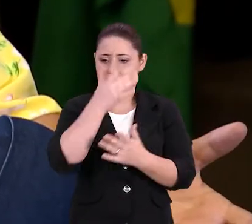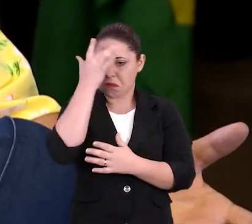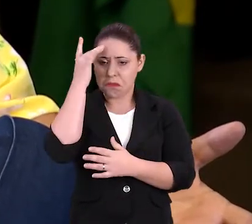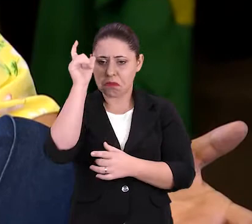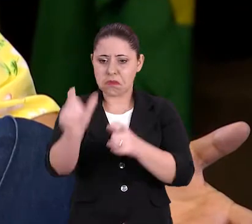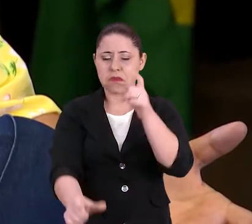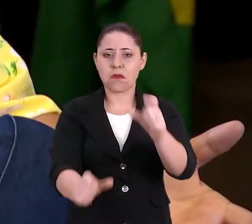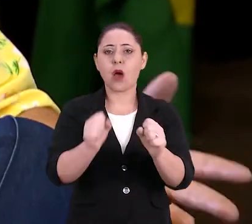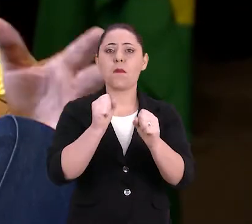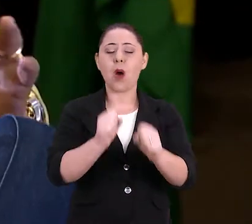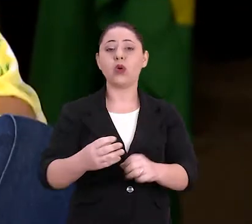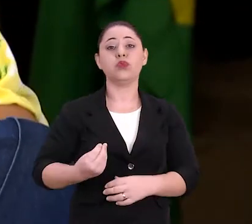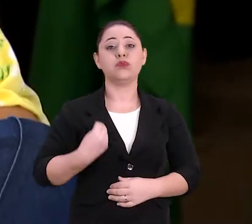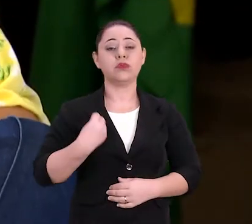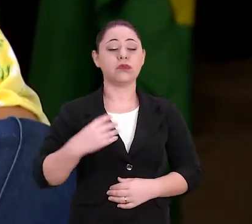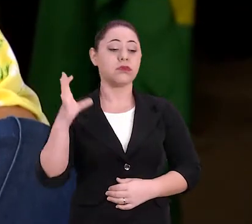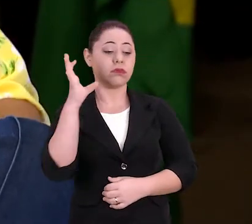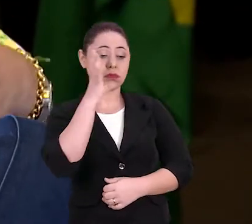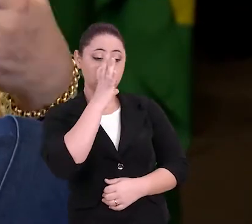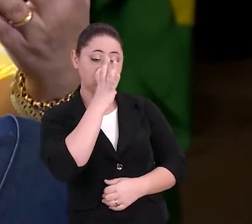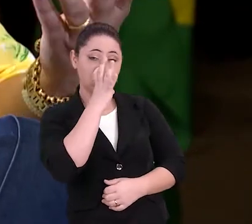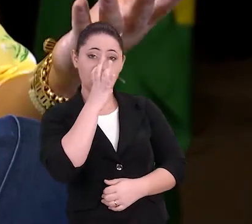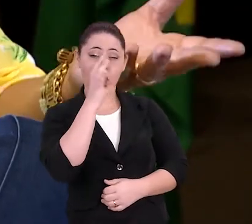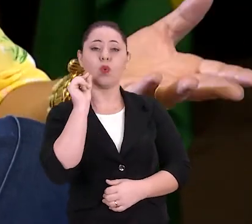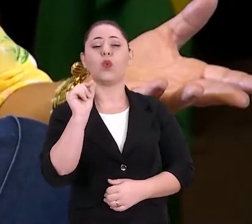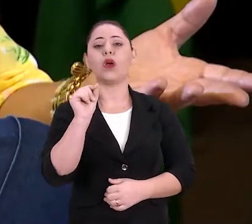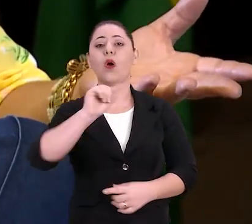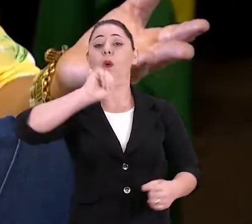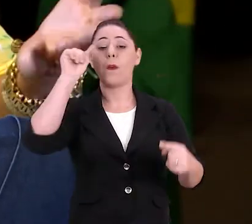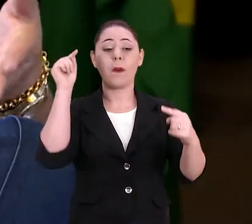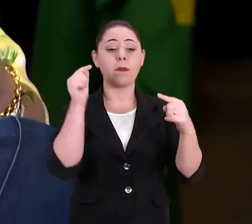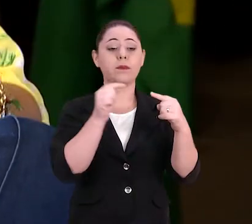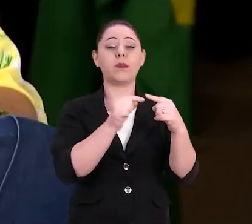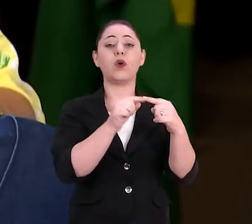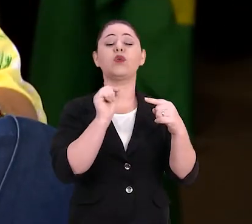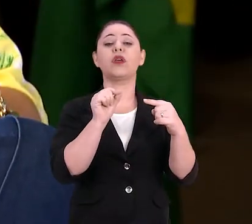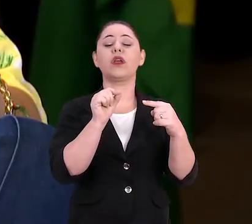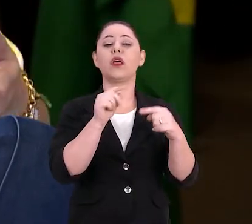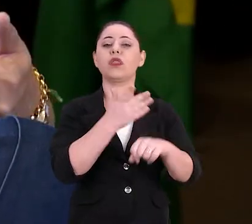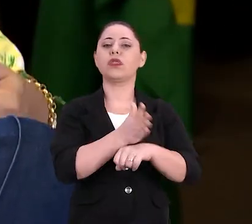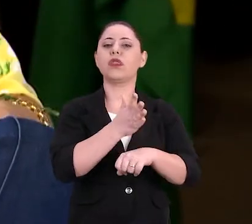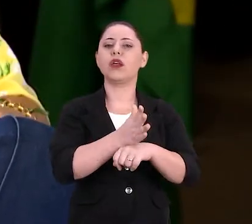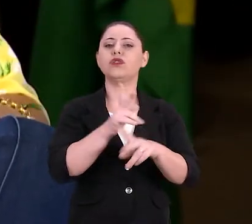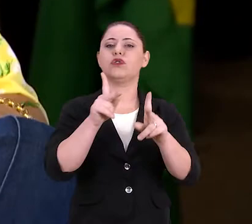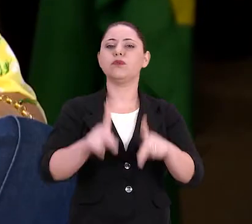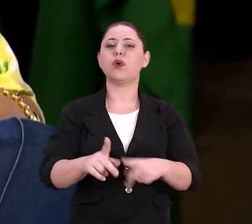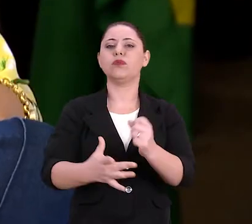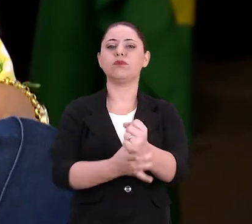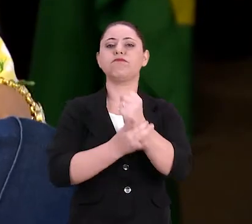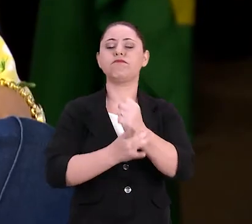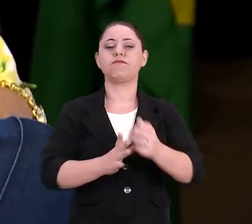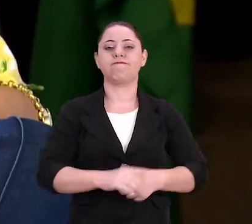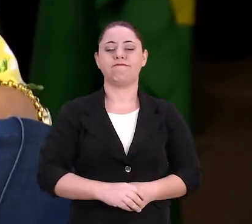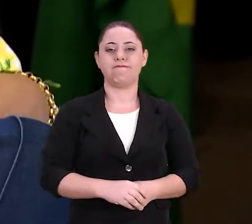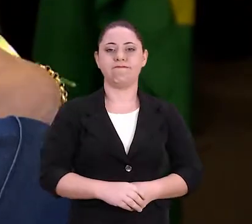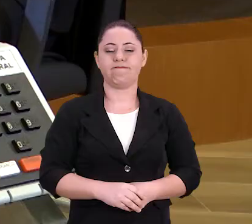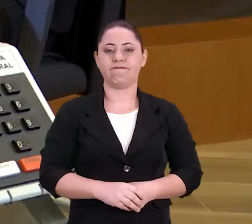participar do processo. Qual que é o objetivo do teste público de segurança?